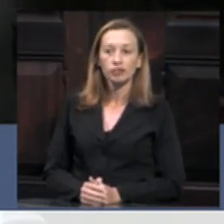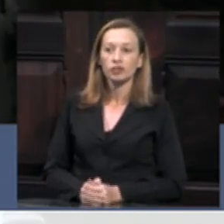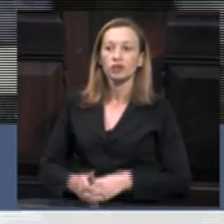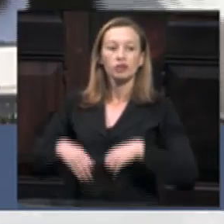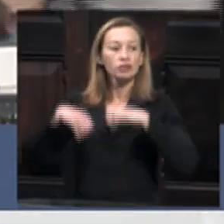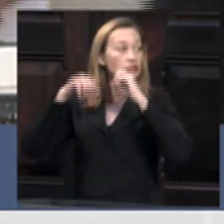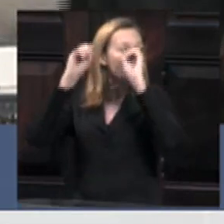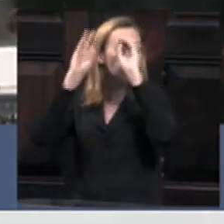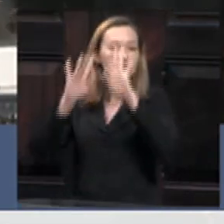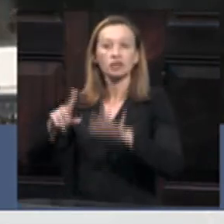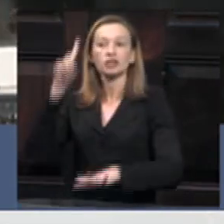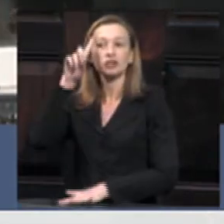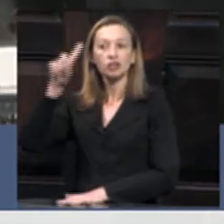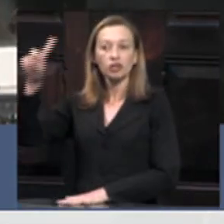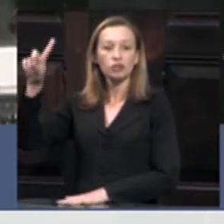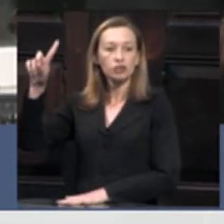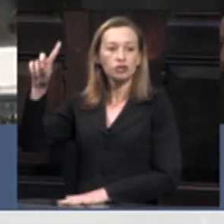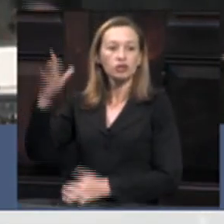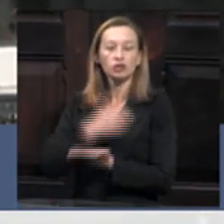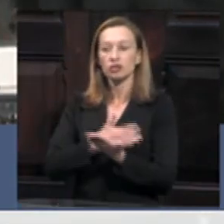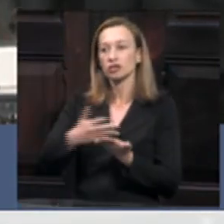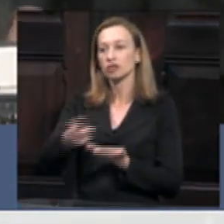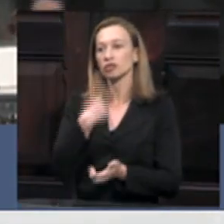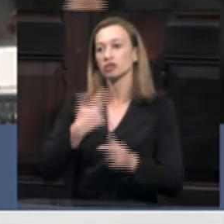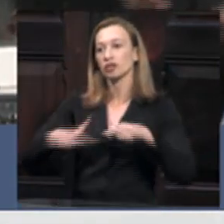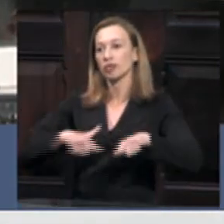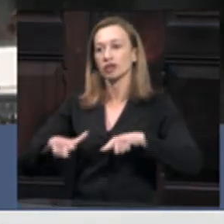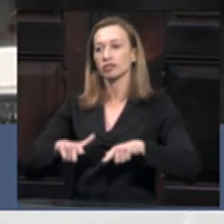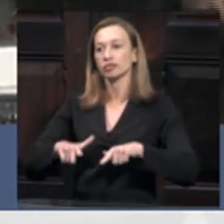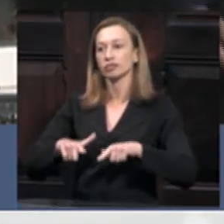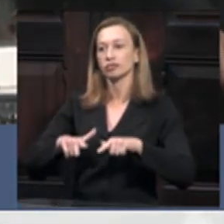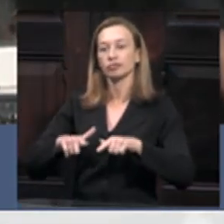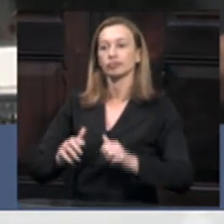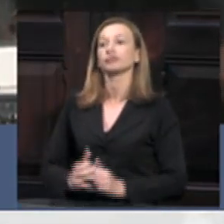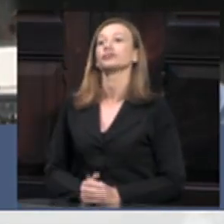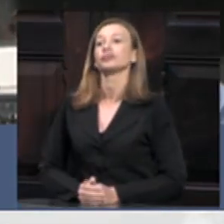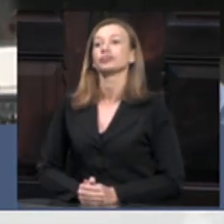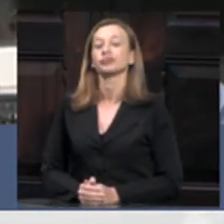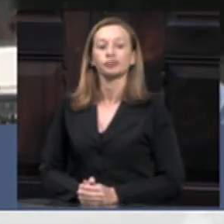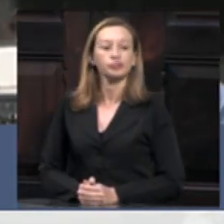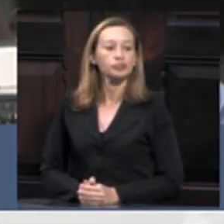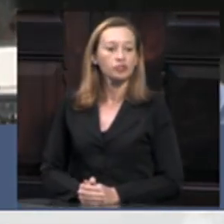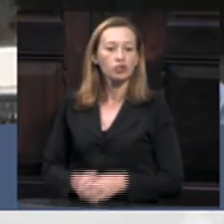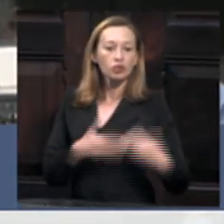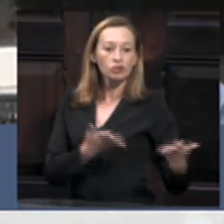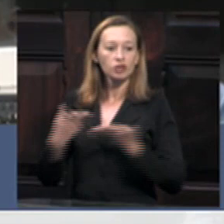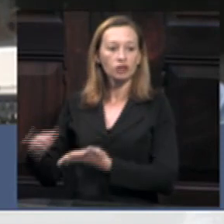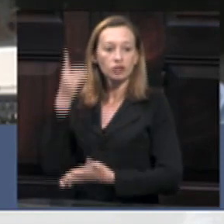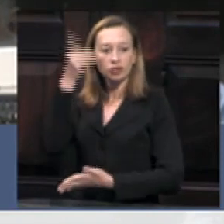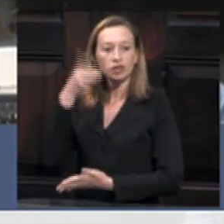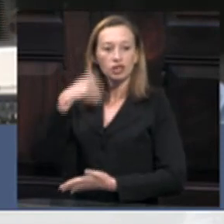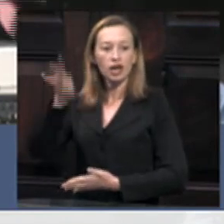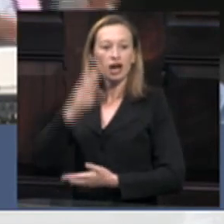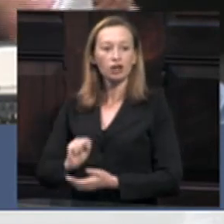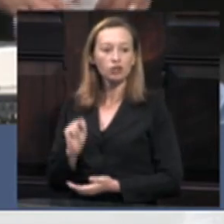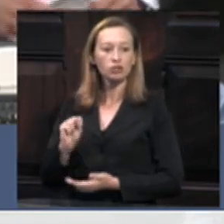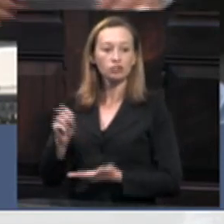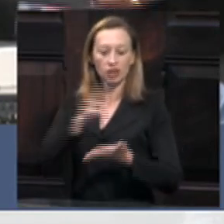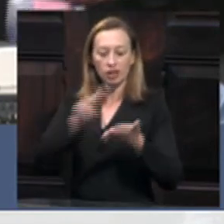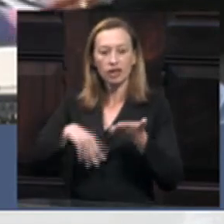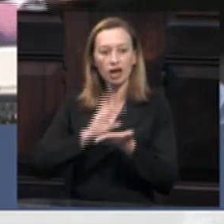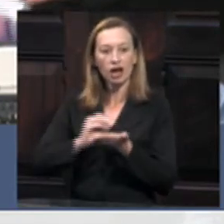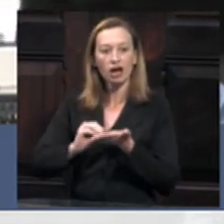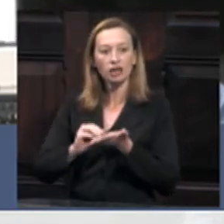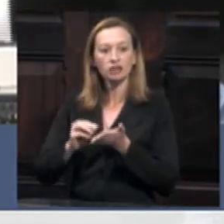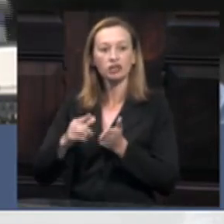Havendo número legal e sob a proteção de Deus, iniciamos o nosso trabalho. Está aberta a sessão. A presidência convida o nobre deputado Carlos Osório para fazer a leitura da ata